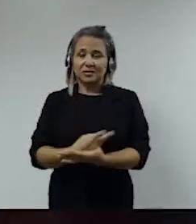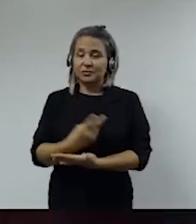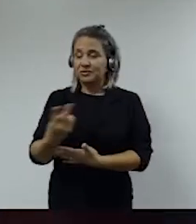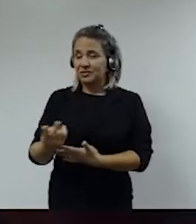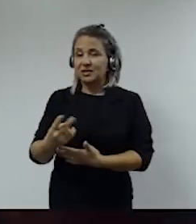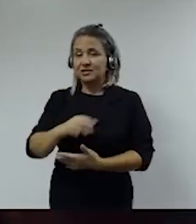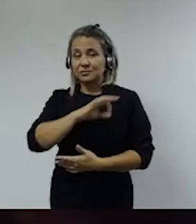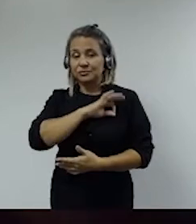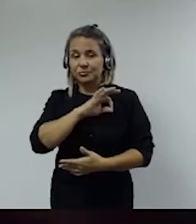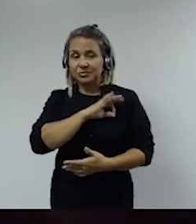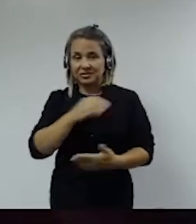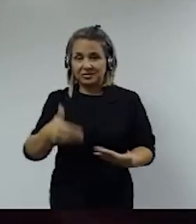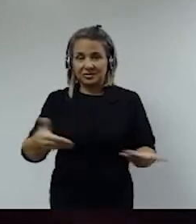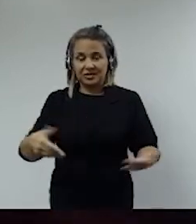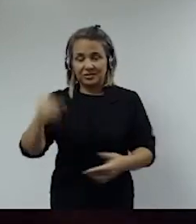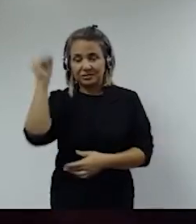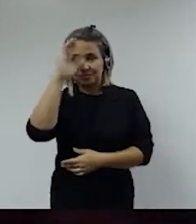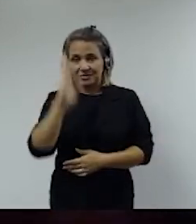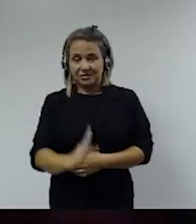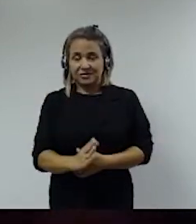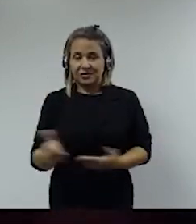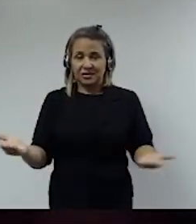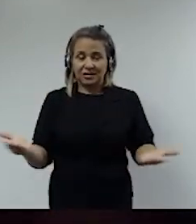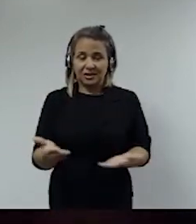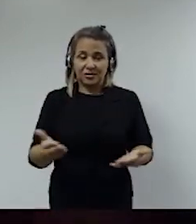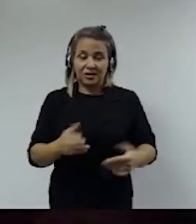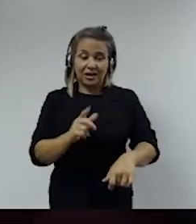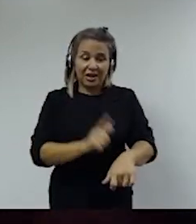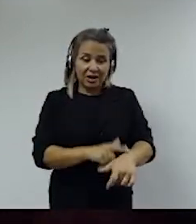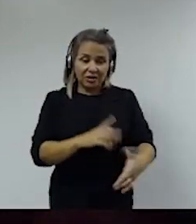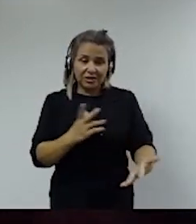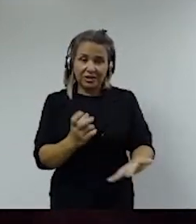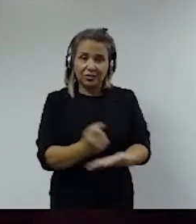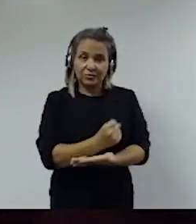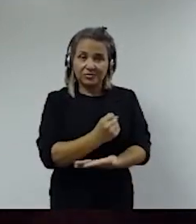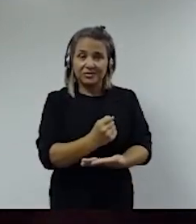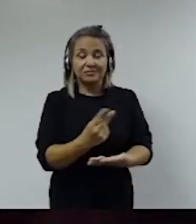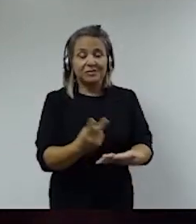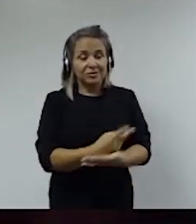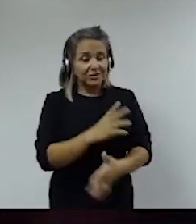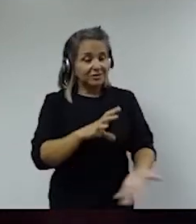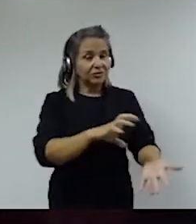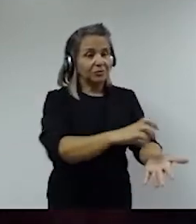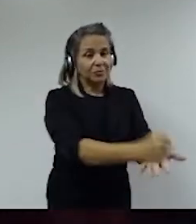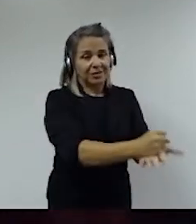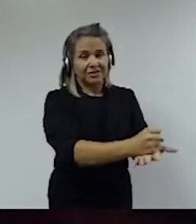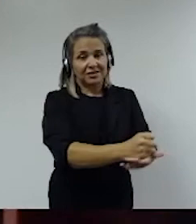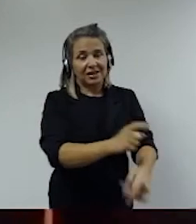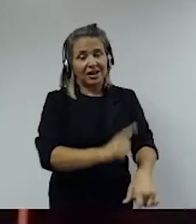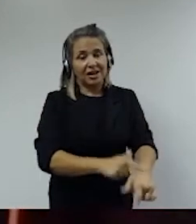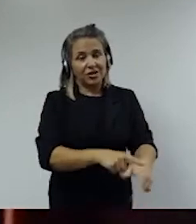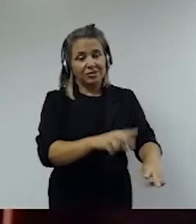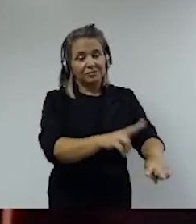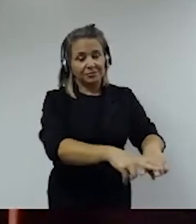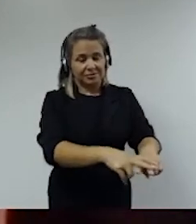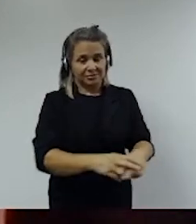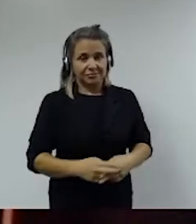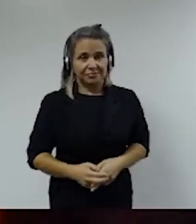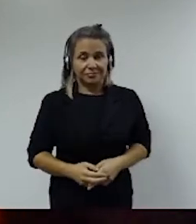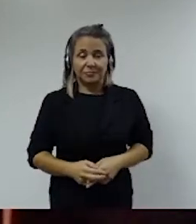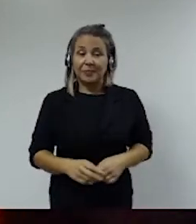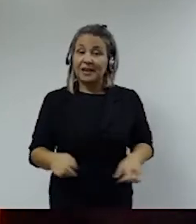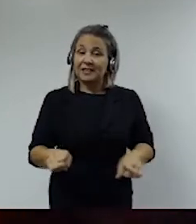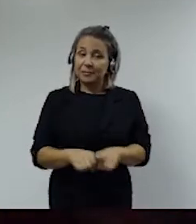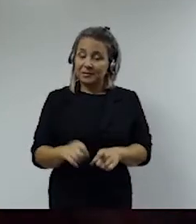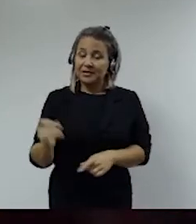forma tão comum ainda no Brasil, exatamente nesse momento da abordagem policial, nessas primeiras horas da prisão. Inclusive, é